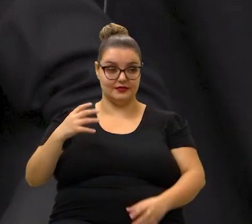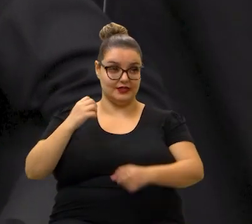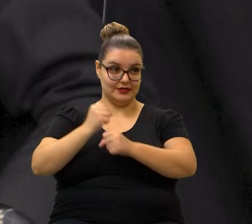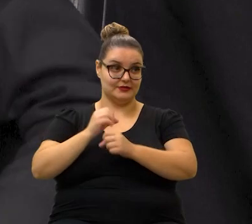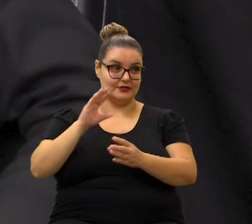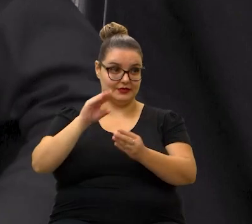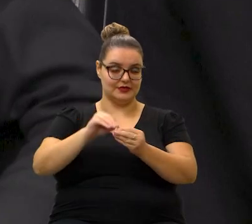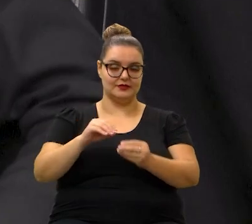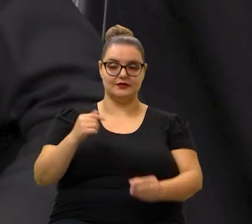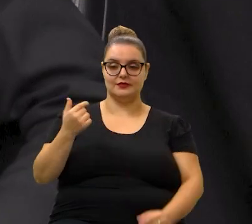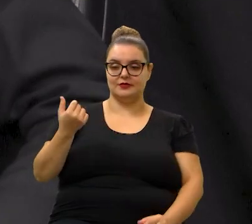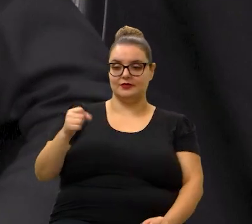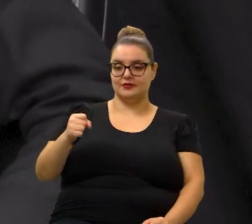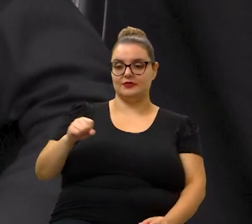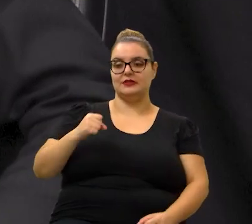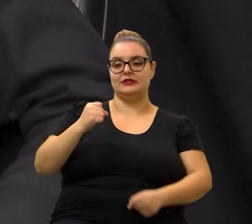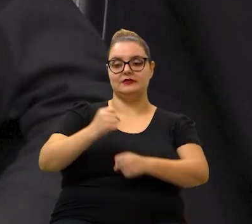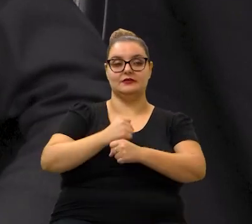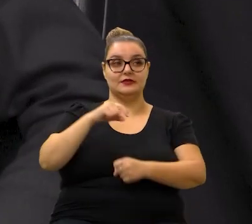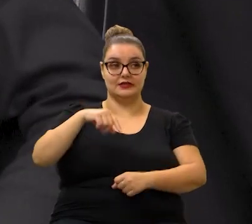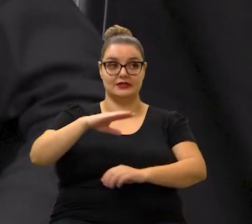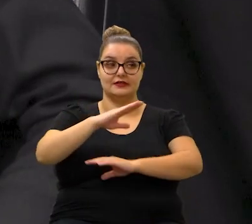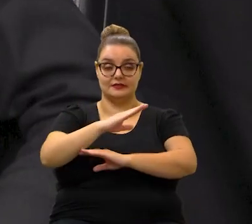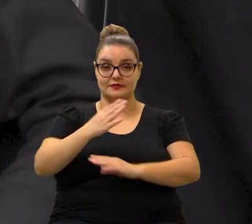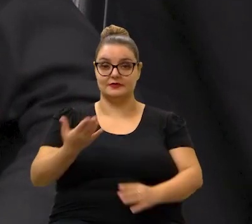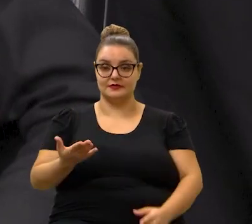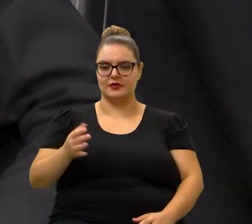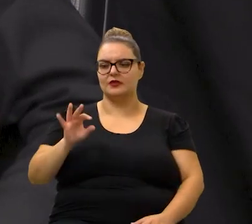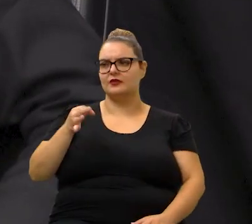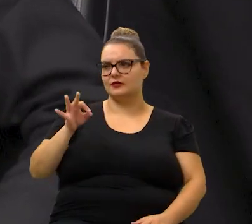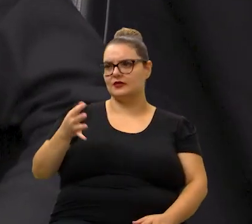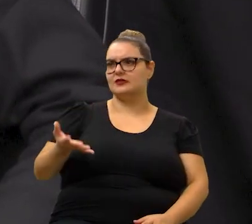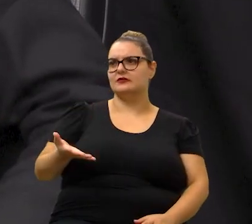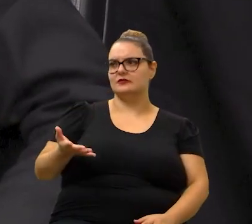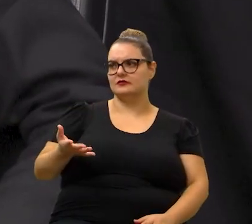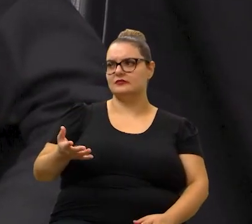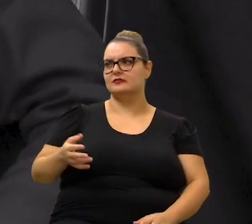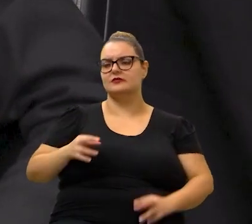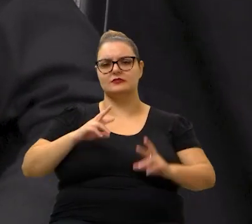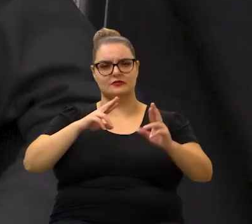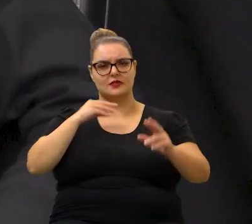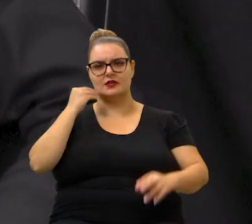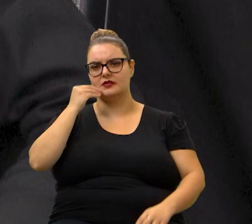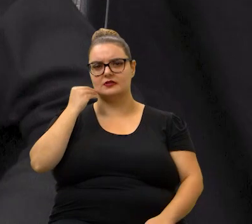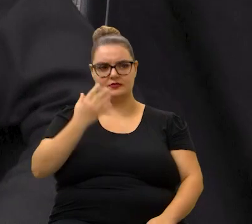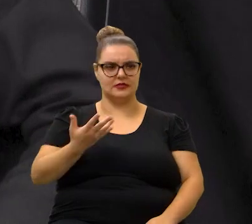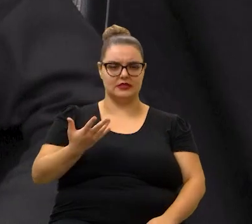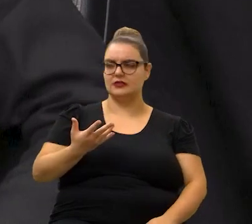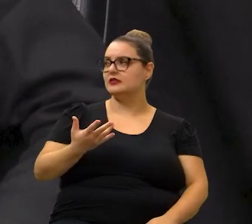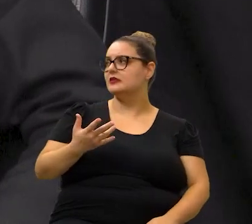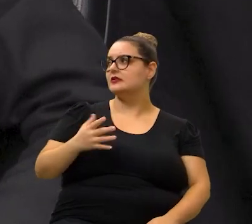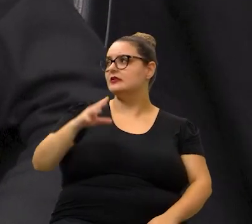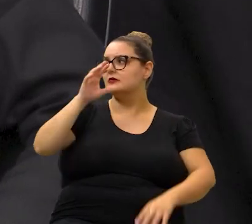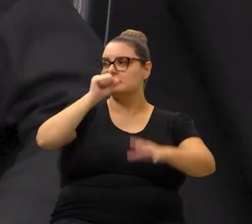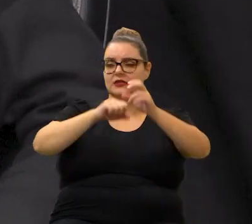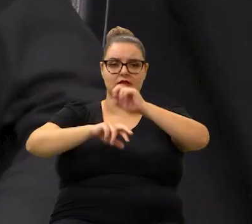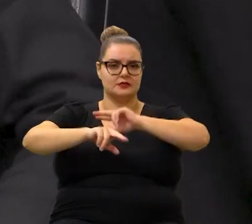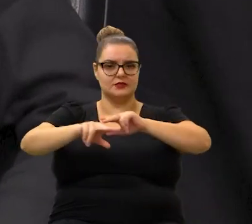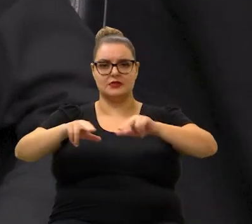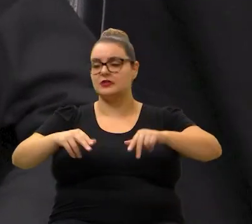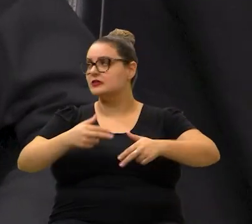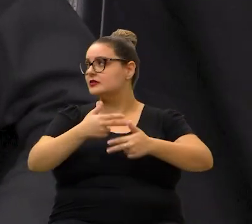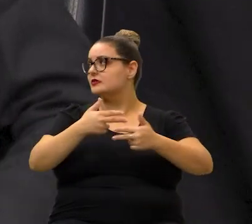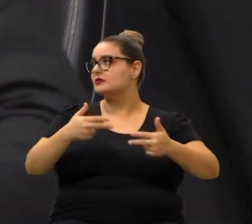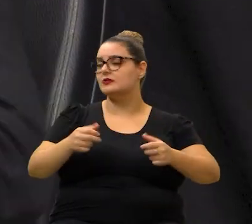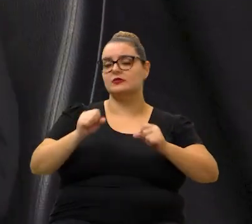né sim o oitavo ano aqui na Câmara eh Com certeza com muitas experiências a gente aprendeu muitas coisas